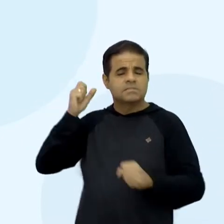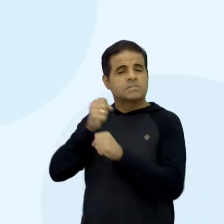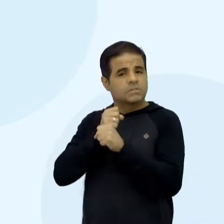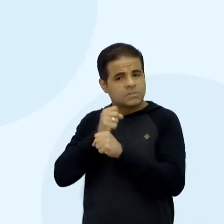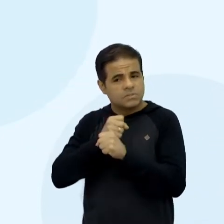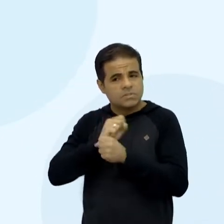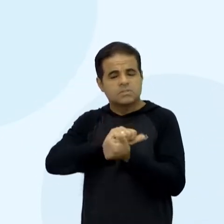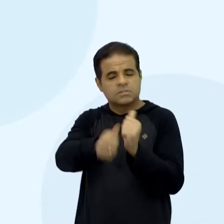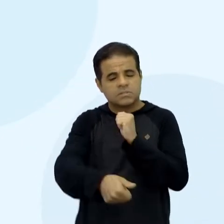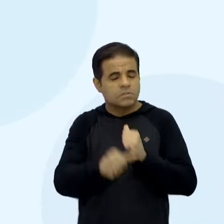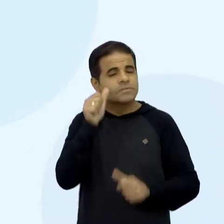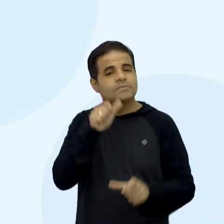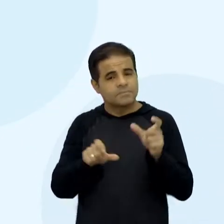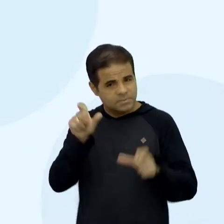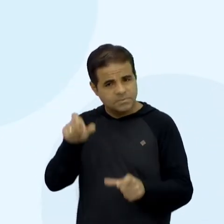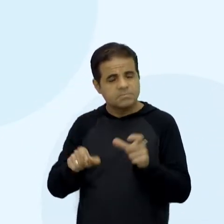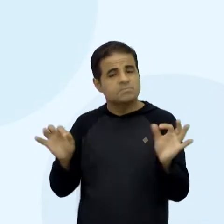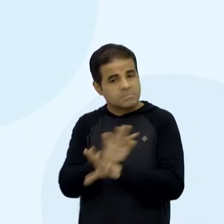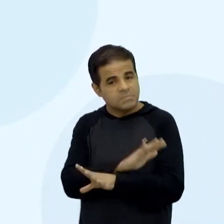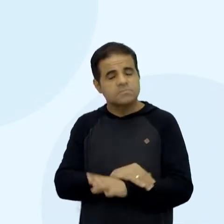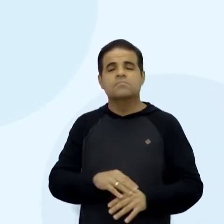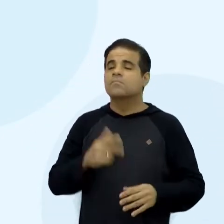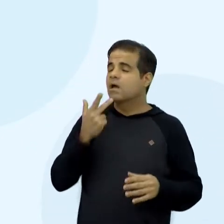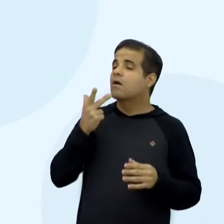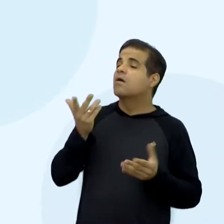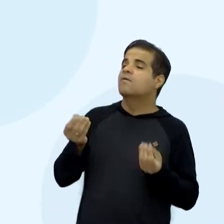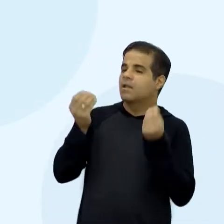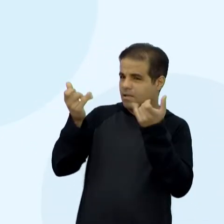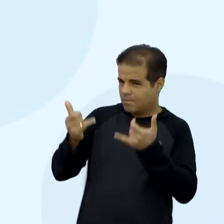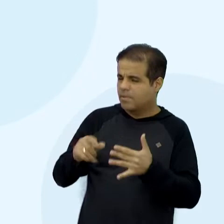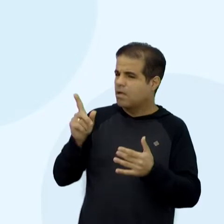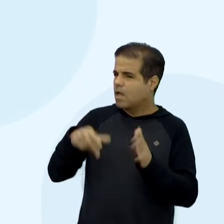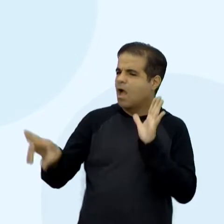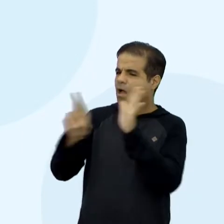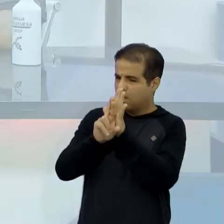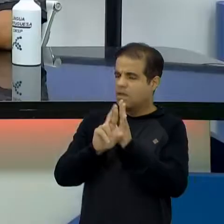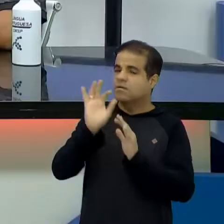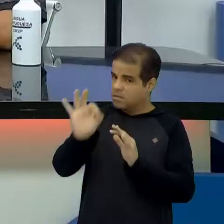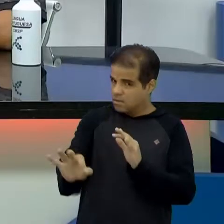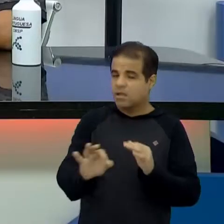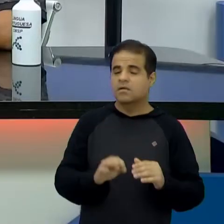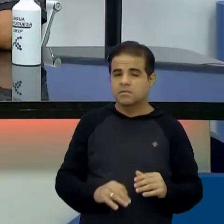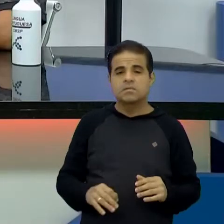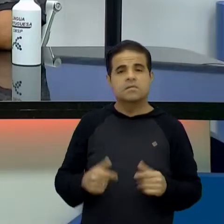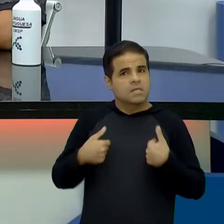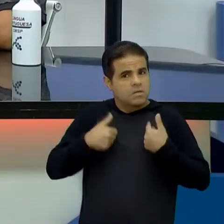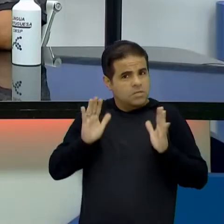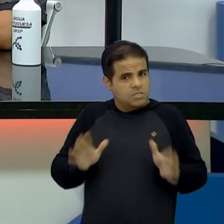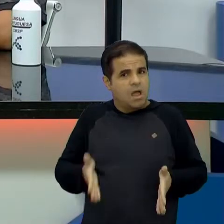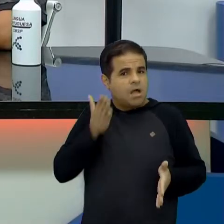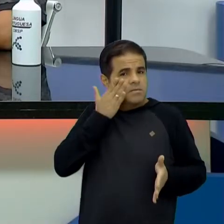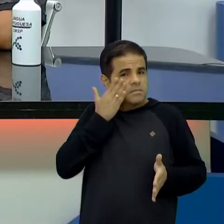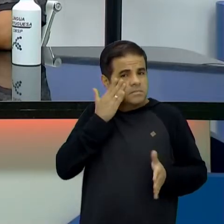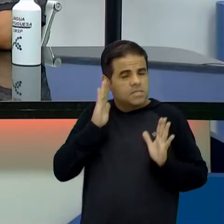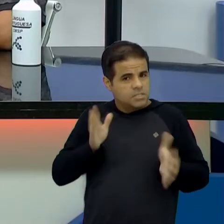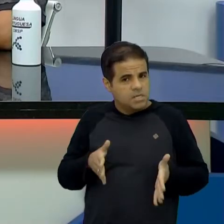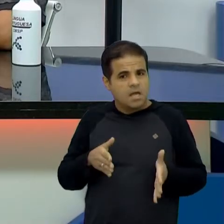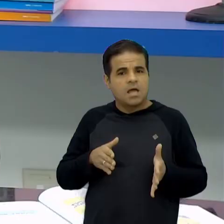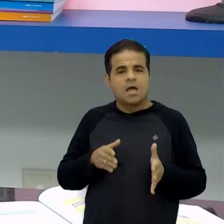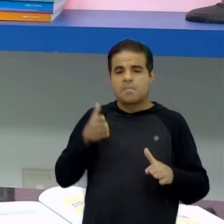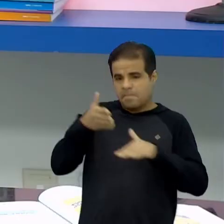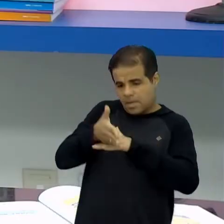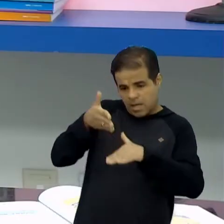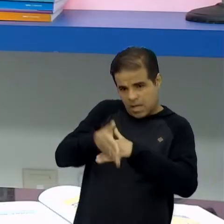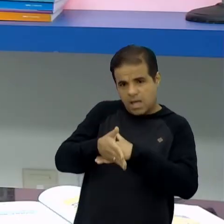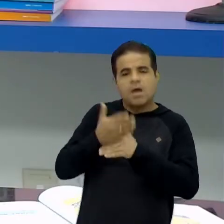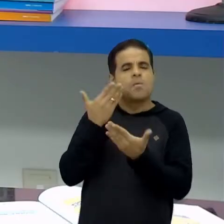com o esporte de mulheres. Sim. Completa. E aí, Mauro, olha só, é muito representativo. Então, eu já sei que também